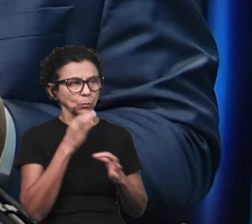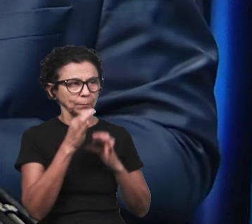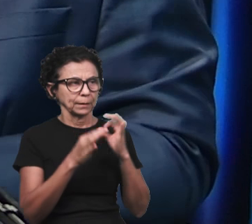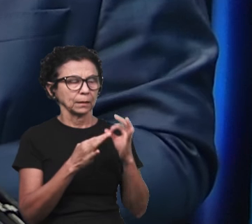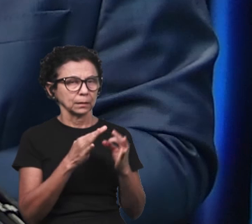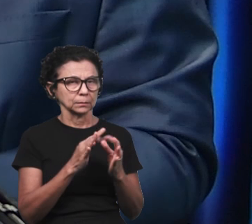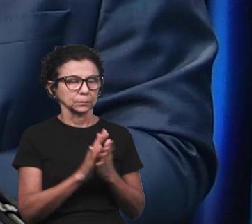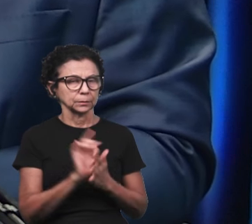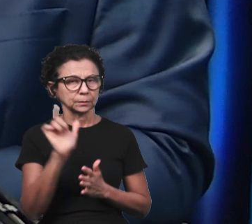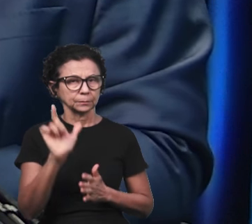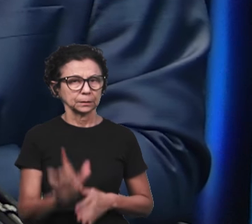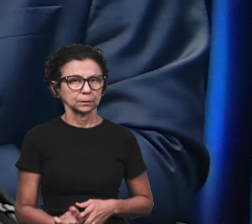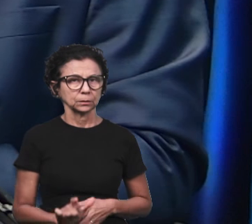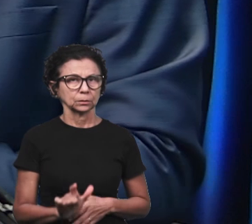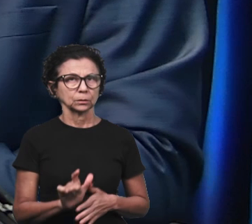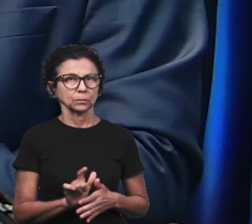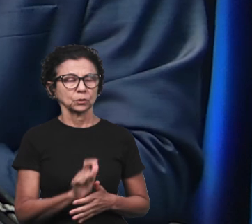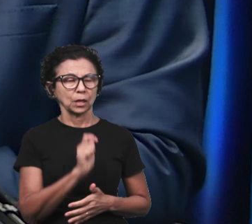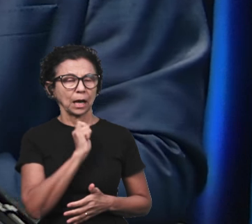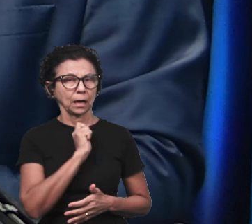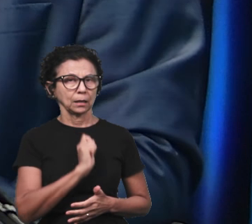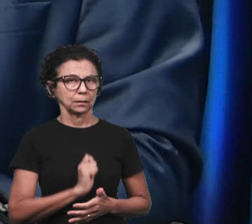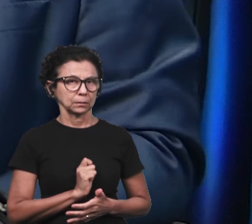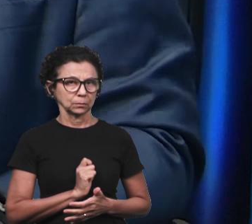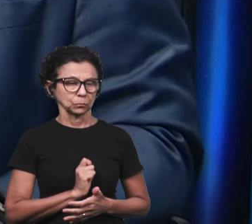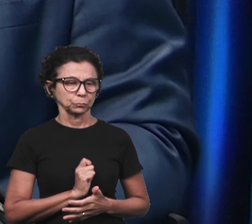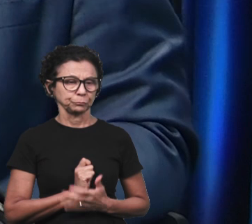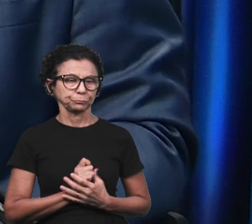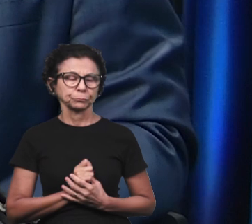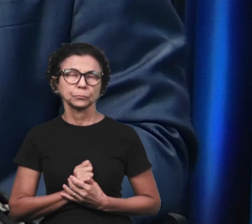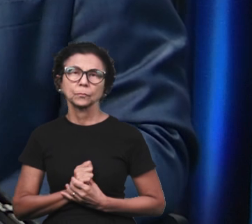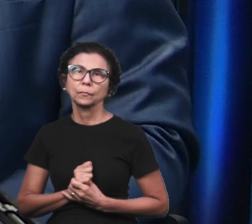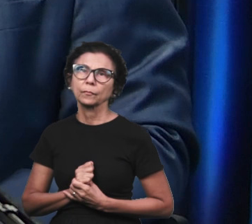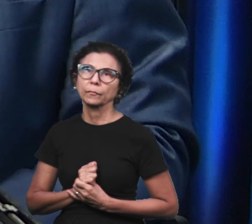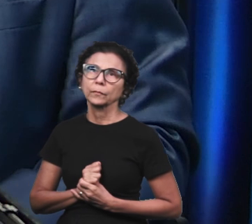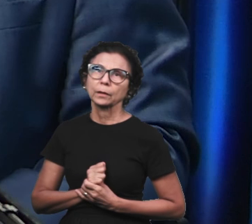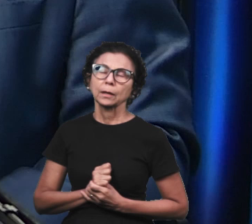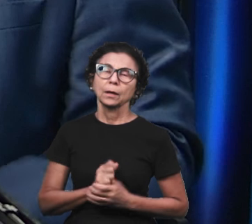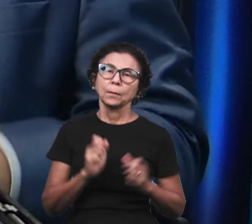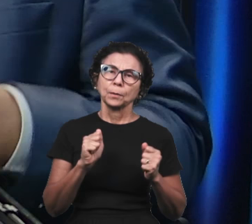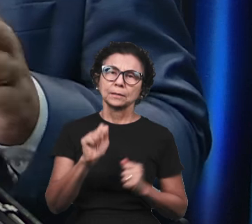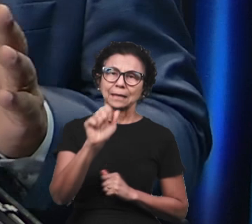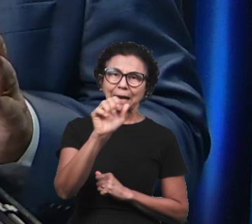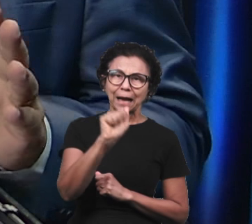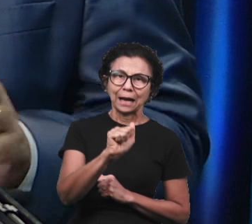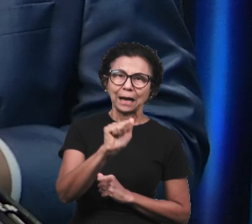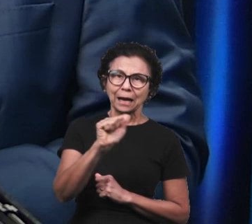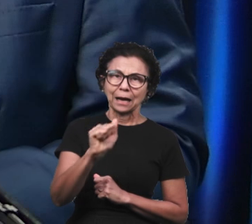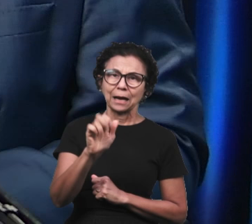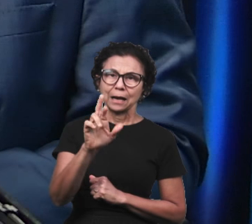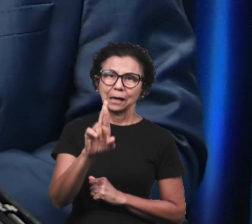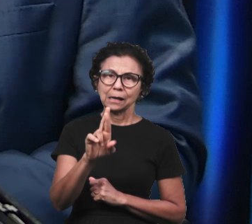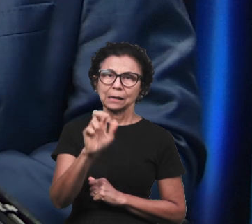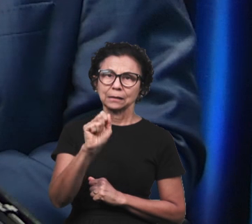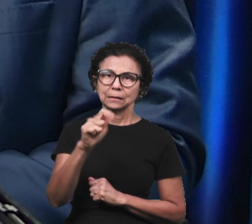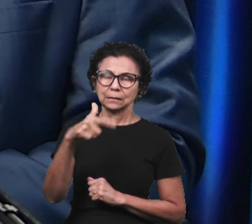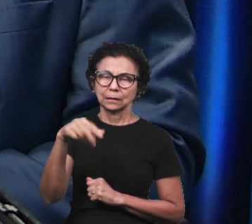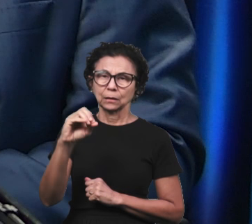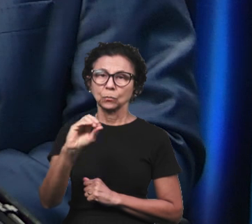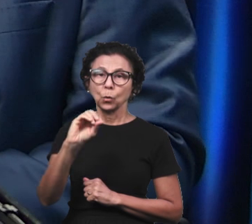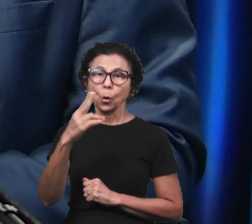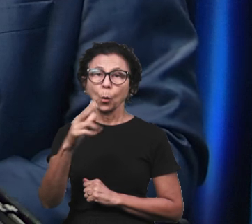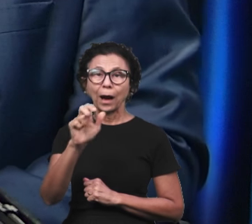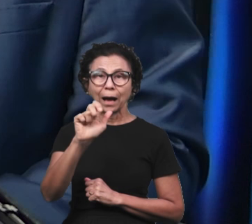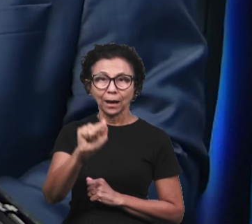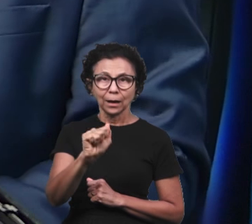de Abraão, de Arão, aliás. Pode ser Arão ou Arão, não faz diferença.